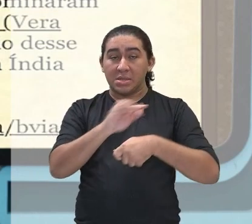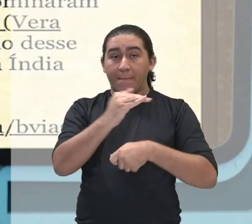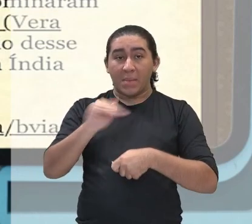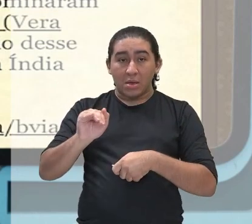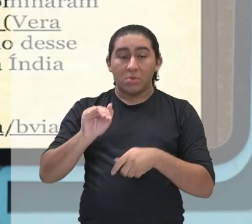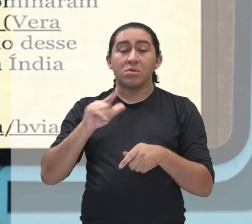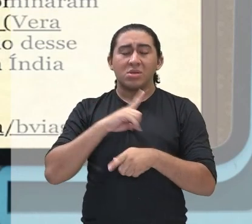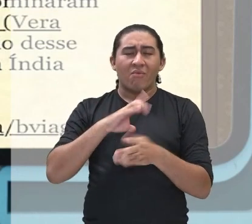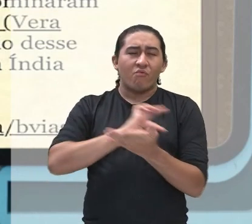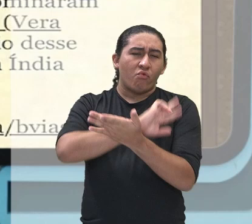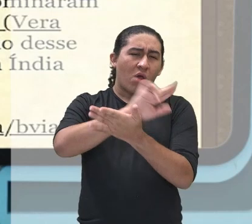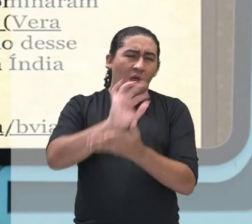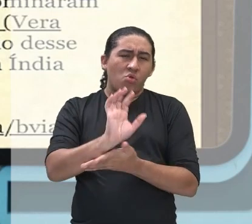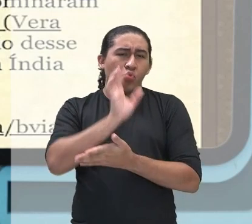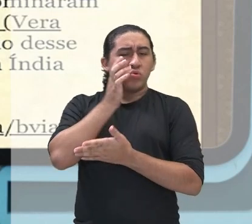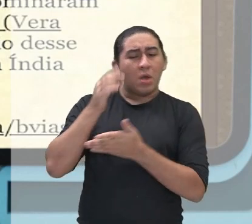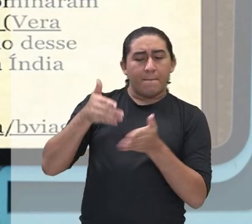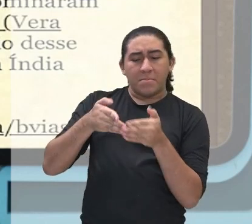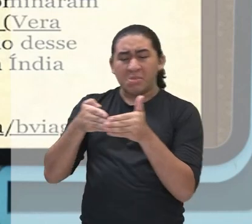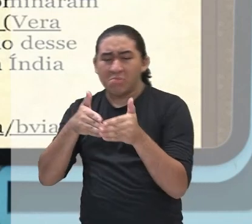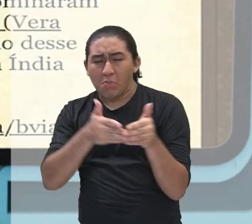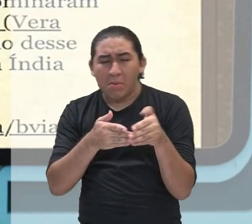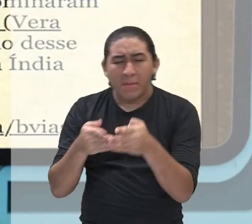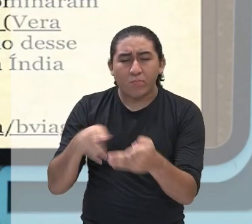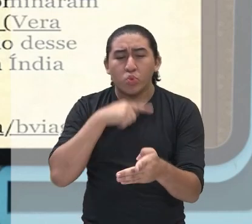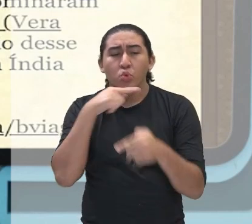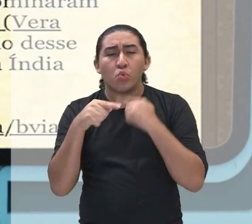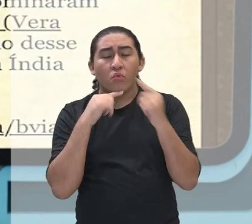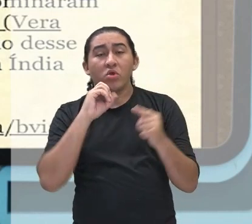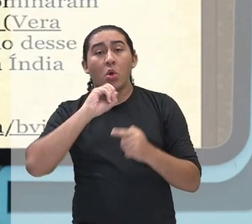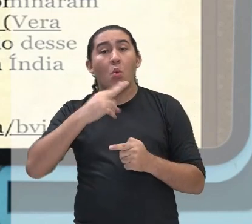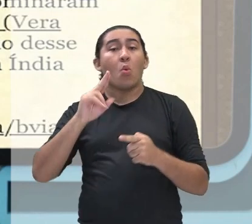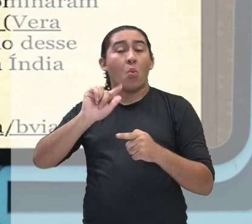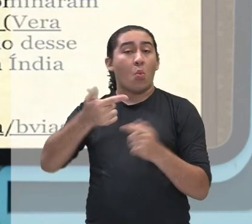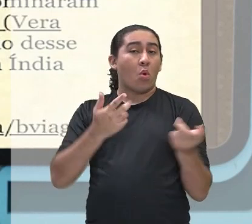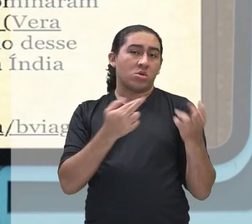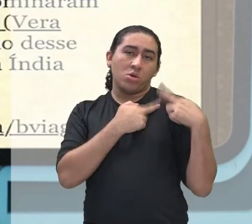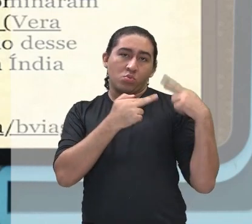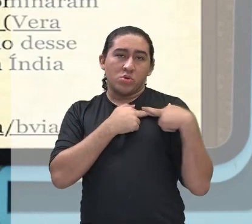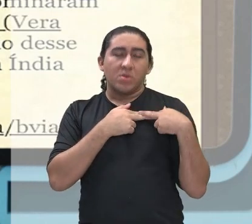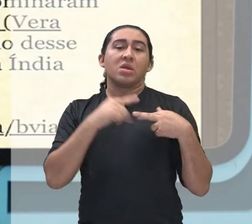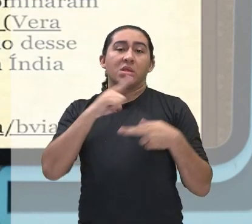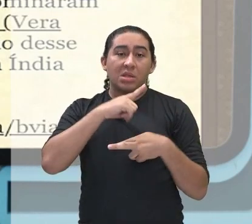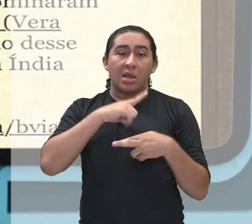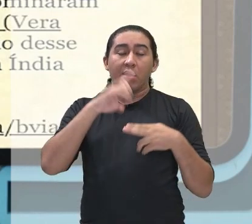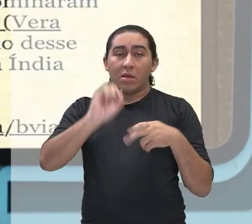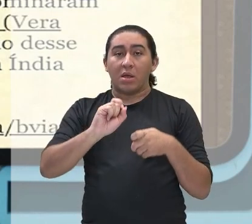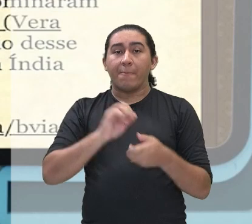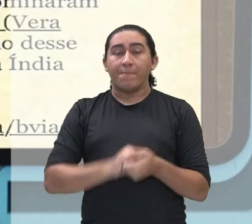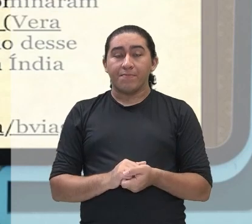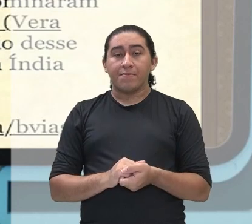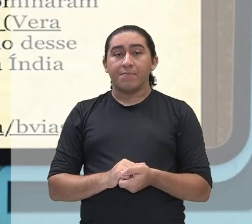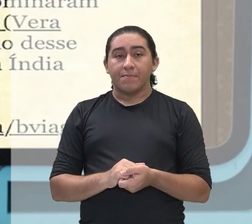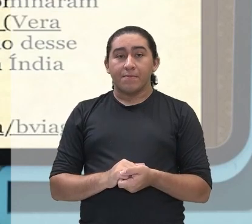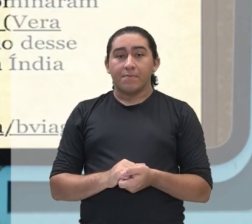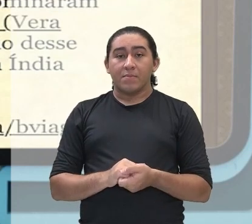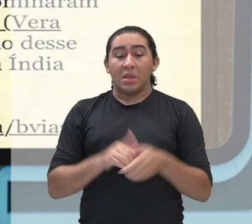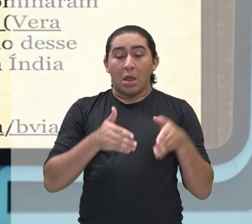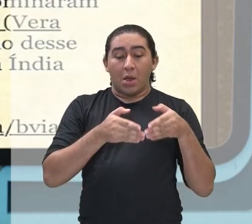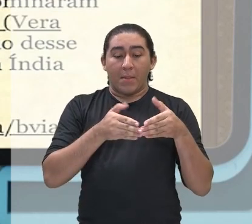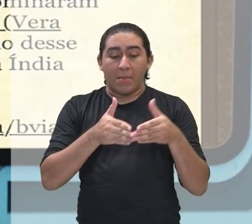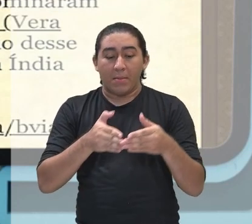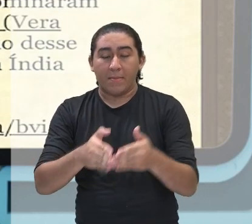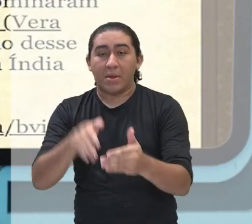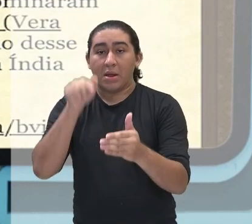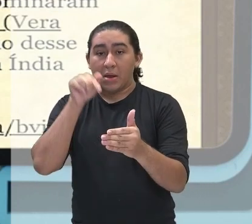por acidente de percurso, ou por missão secreta de legitimação de posse, a armada de